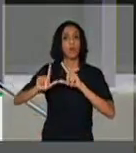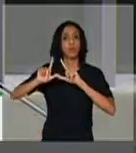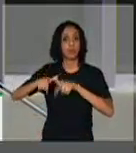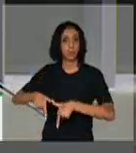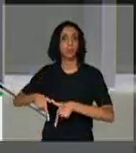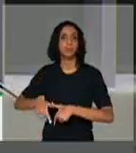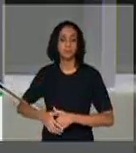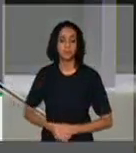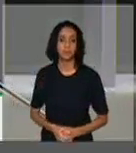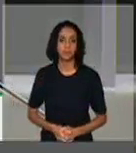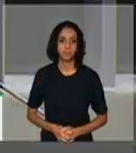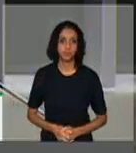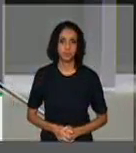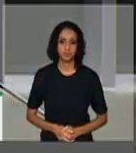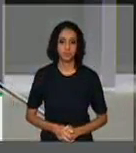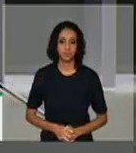Israel.